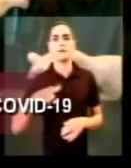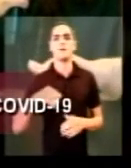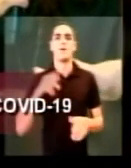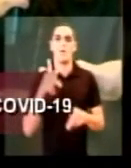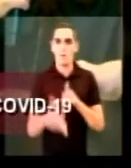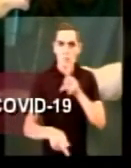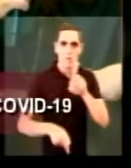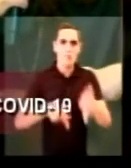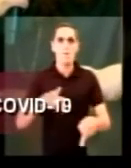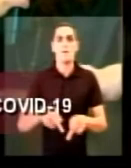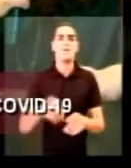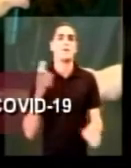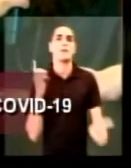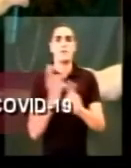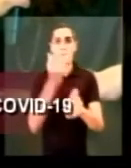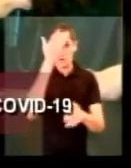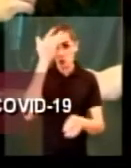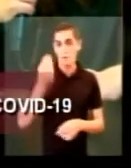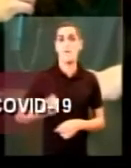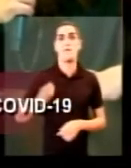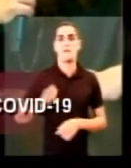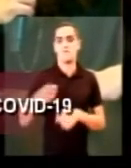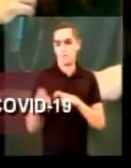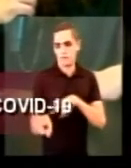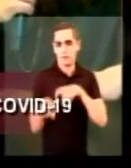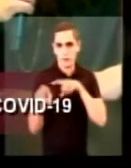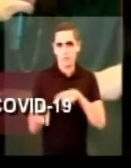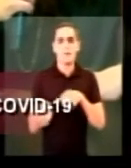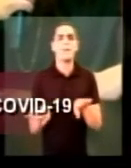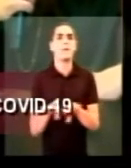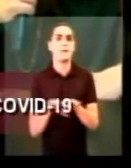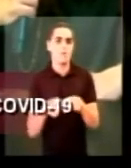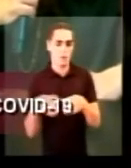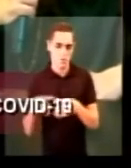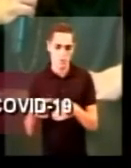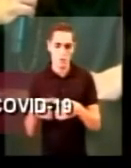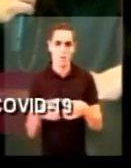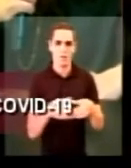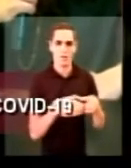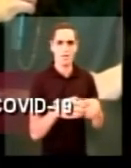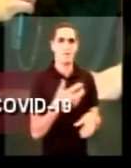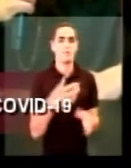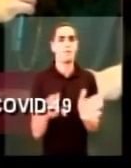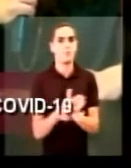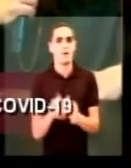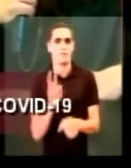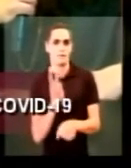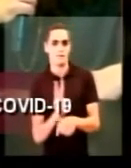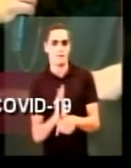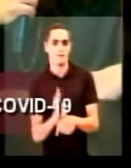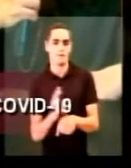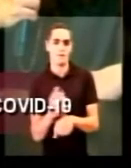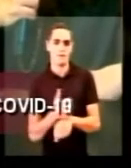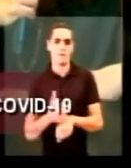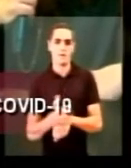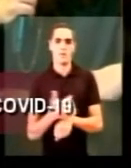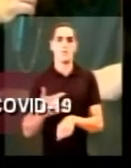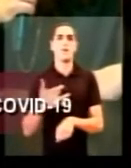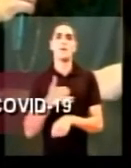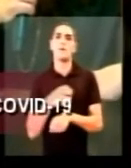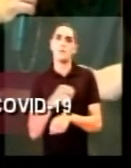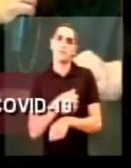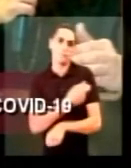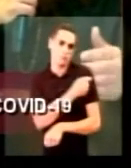nessa região de chácaras, né? E além das equipes de vacinação para os acamados, lembrando que nós estamos